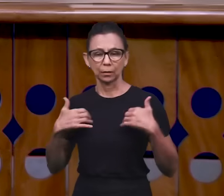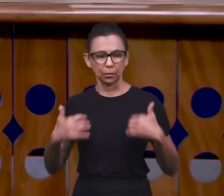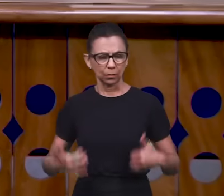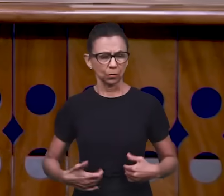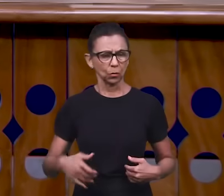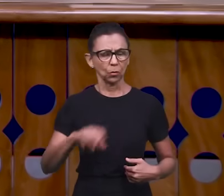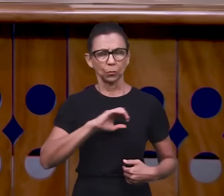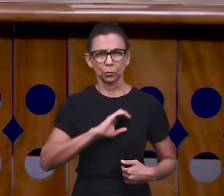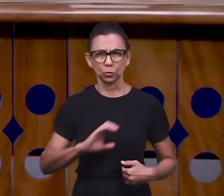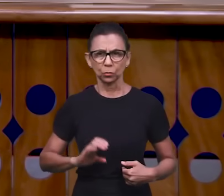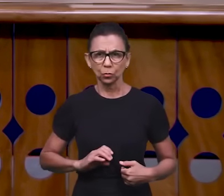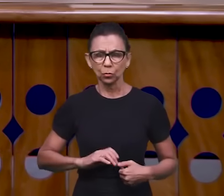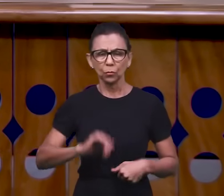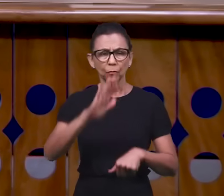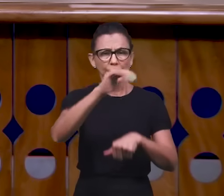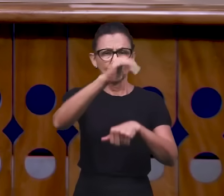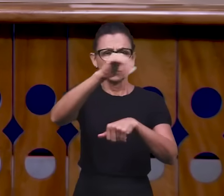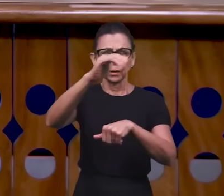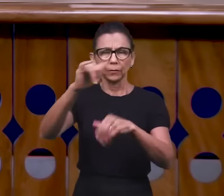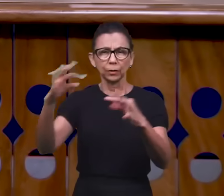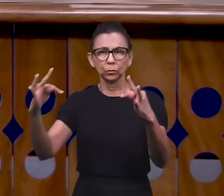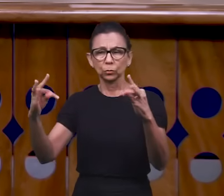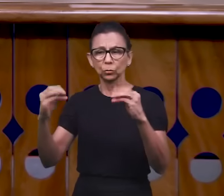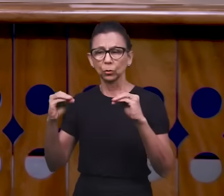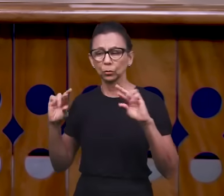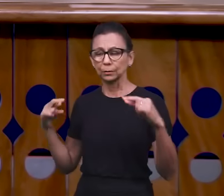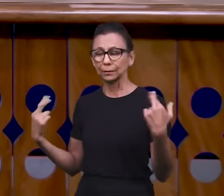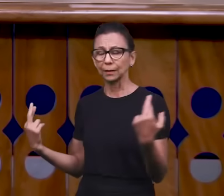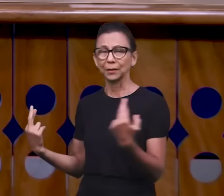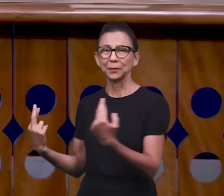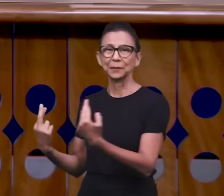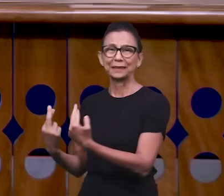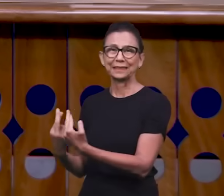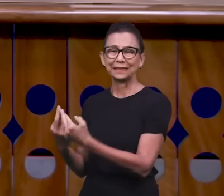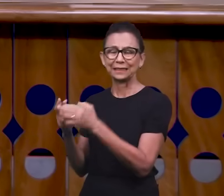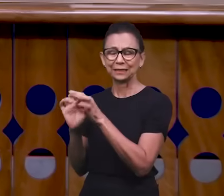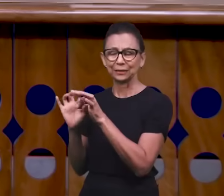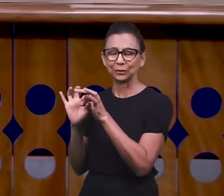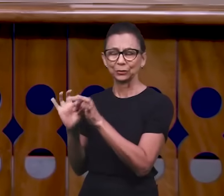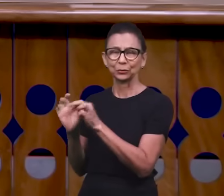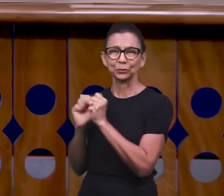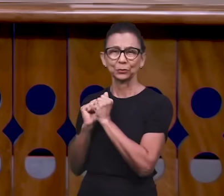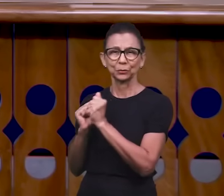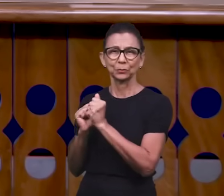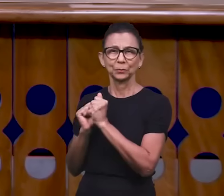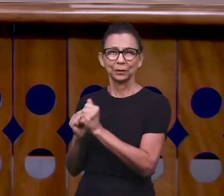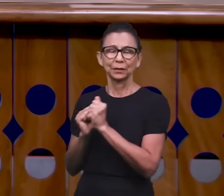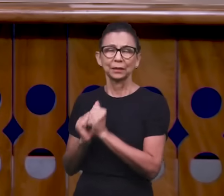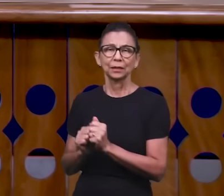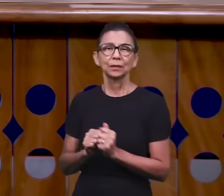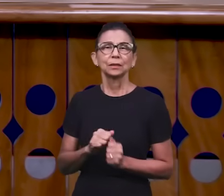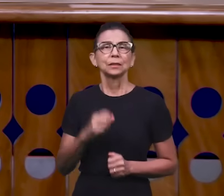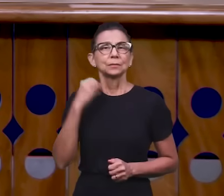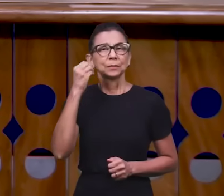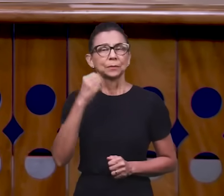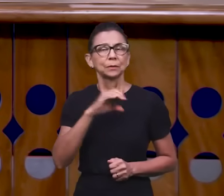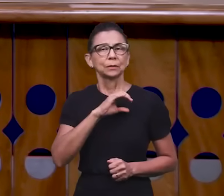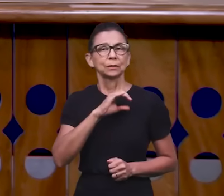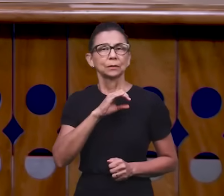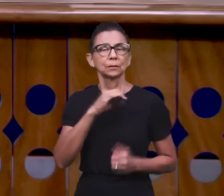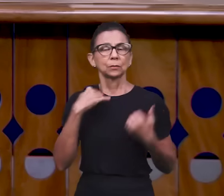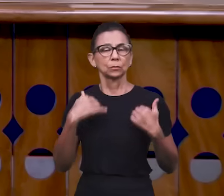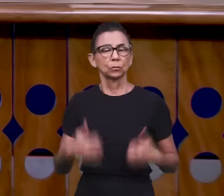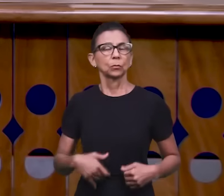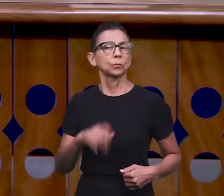de Cristo. Vinde todos, congregai-vos. É hora de congregar, é hora de estarmos vivendo a experiência do corpo